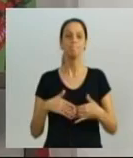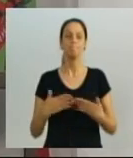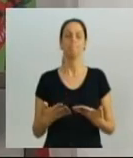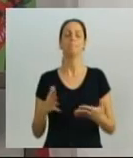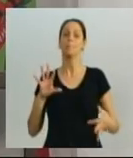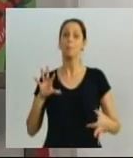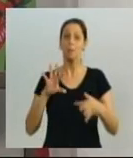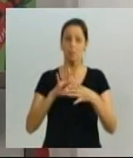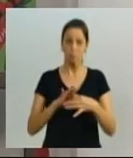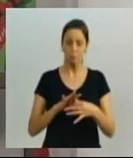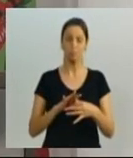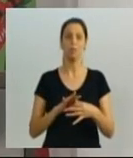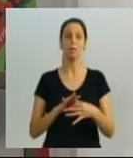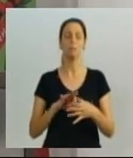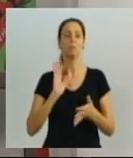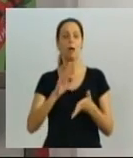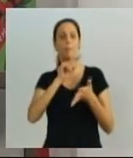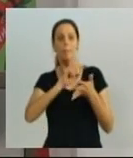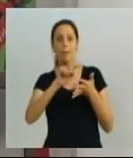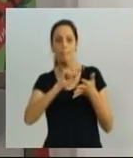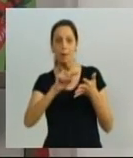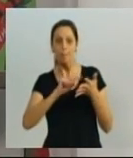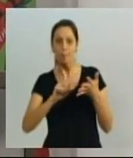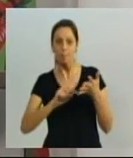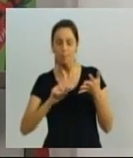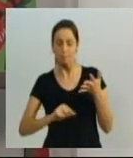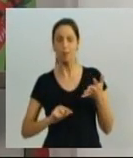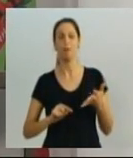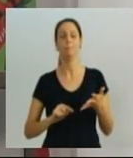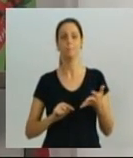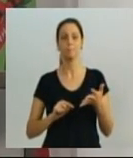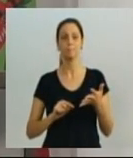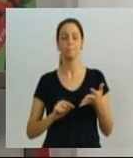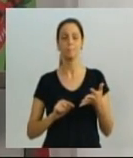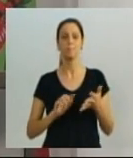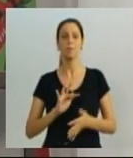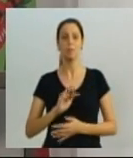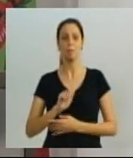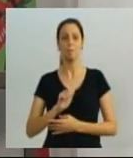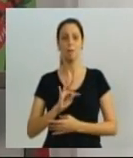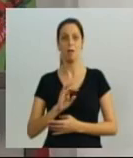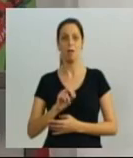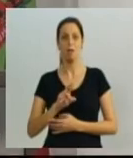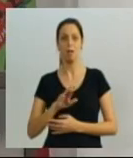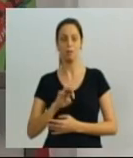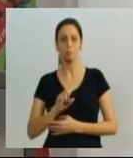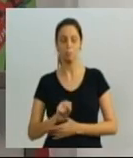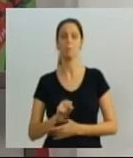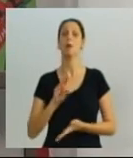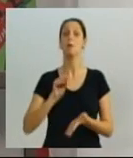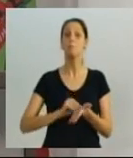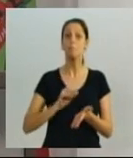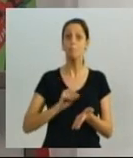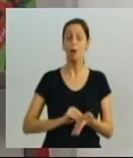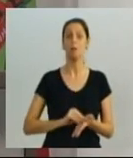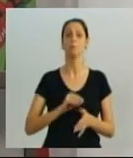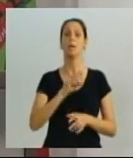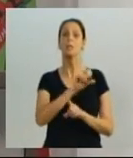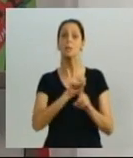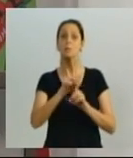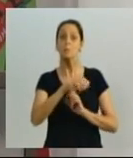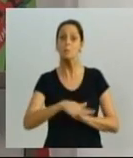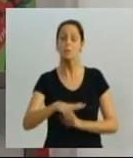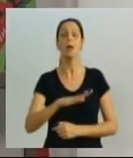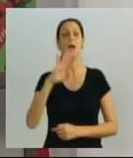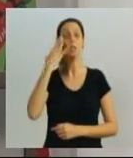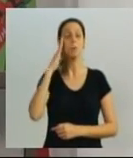Associado a esses fatores da falta de compreensão da sociedade com relação